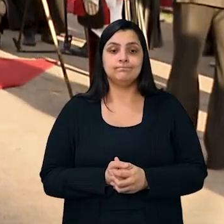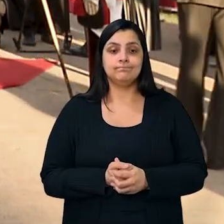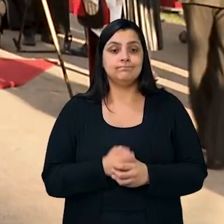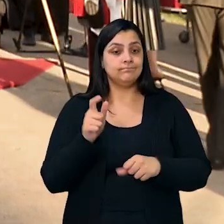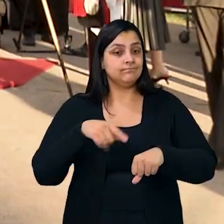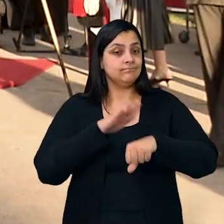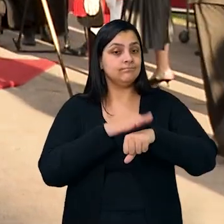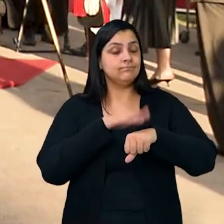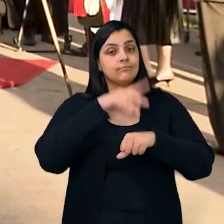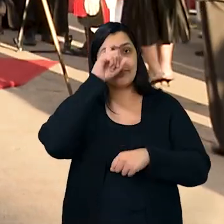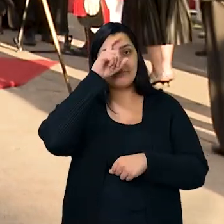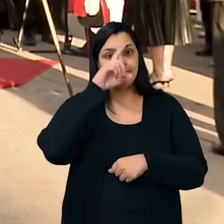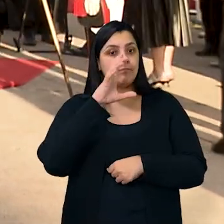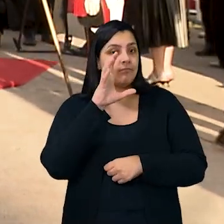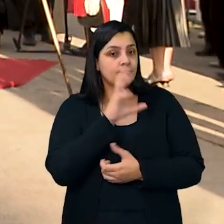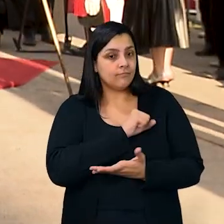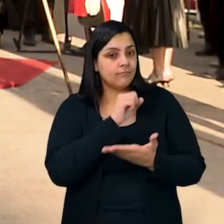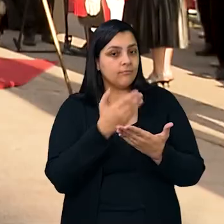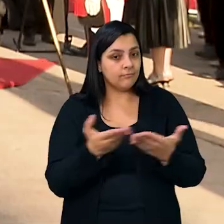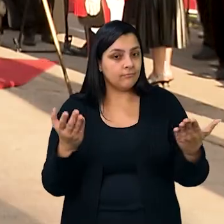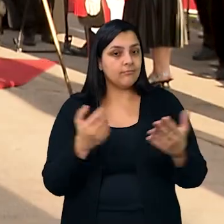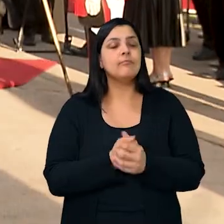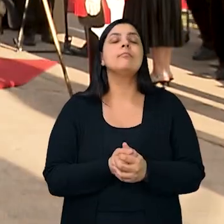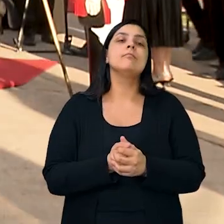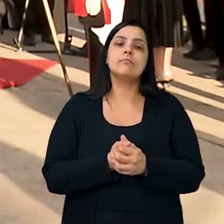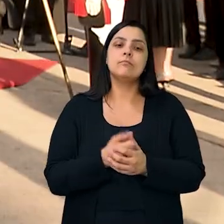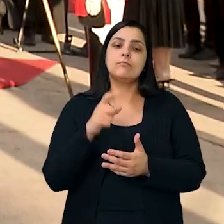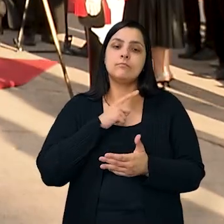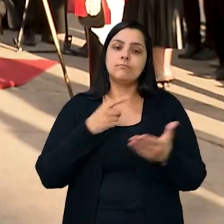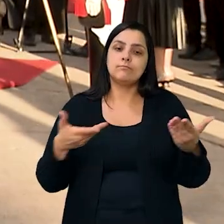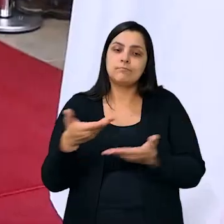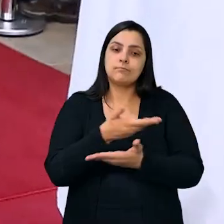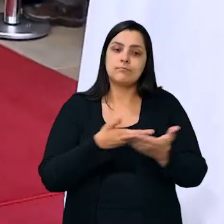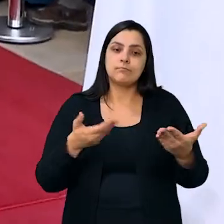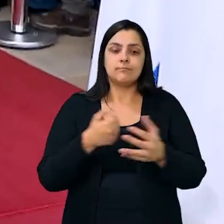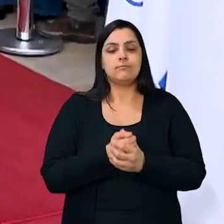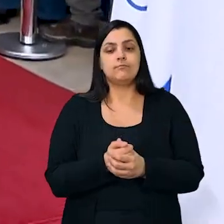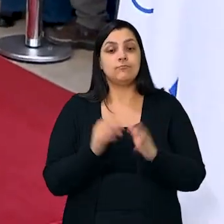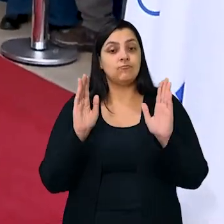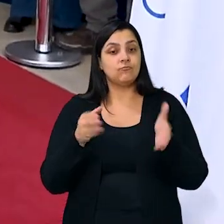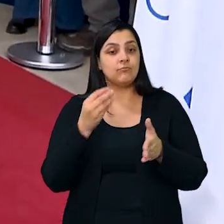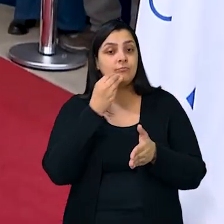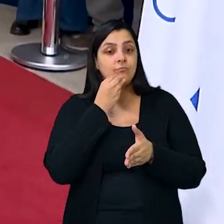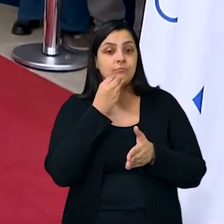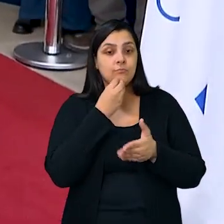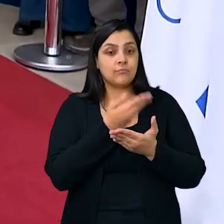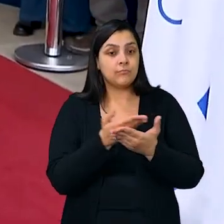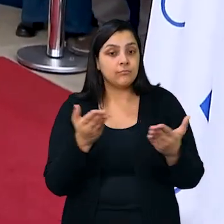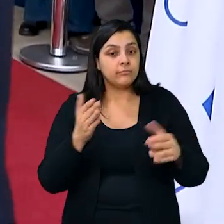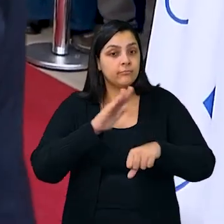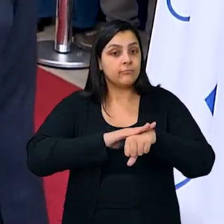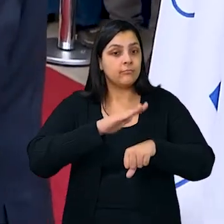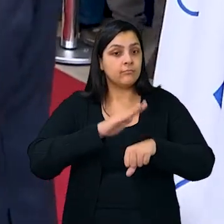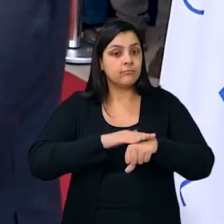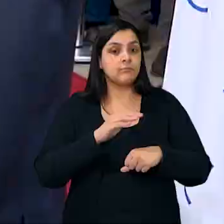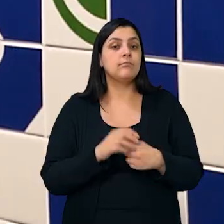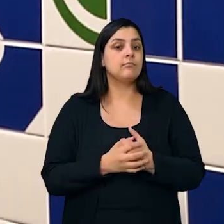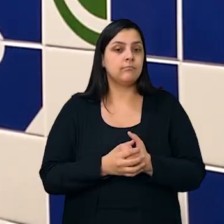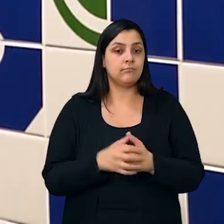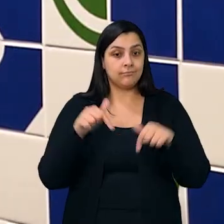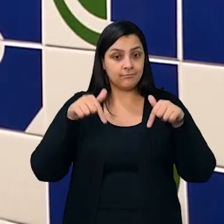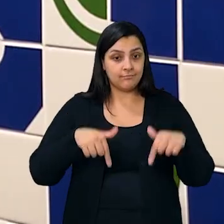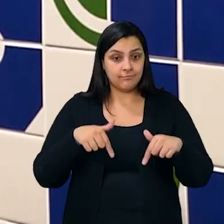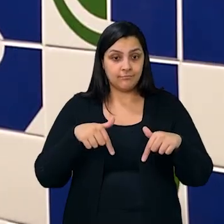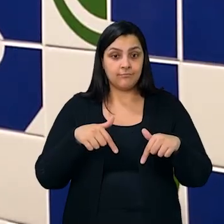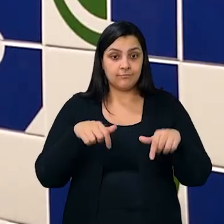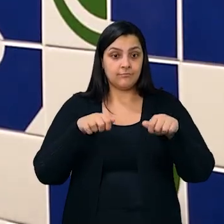o que ela é, um hospital de amor e que tem os colaboradores de amor. Nós já tivemos a oportunidade de fazer um concerto